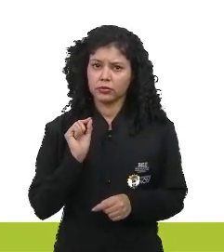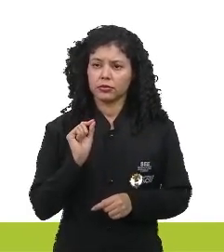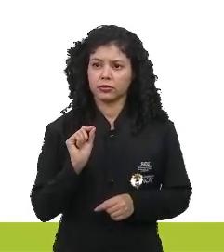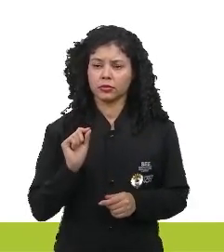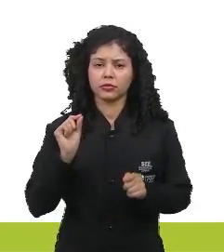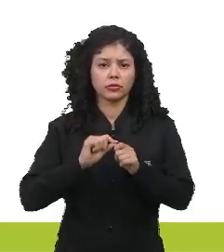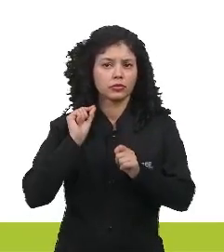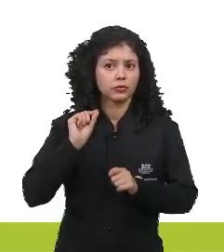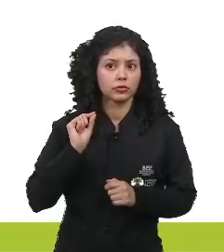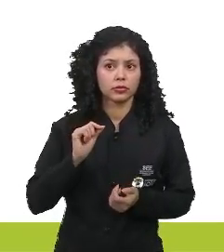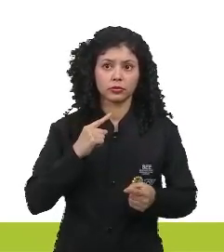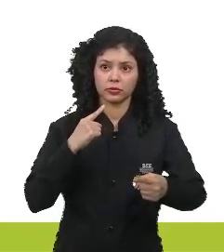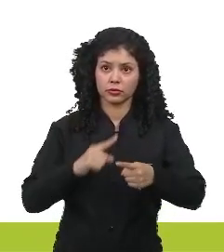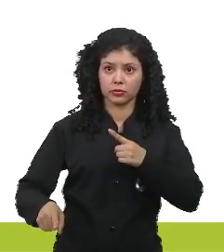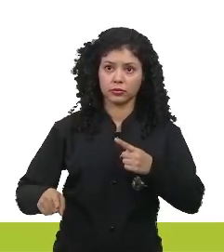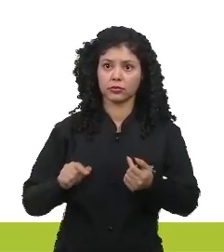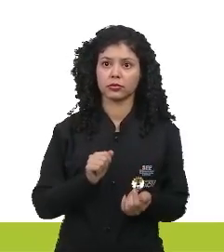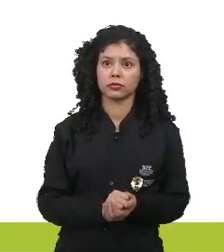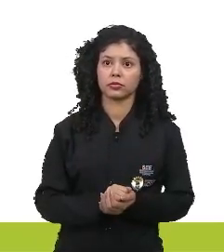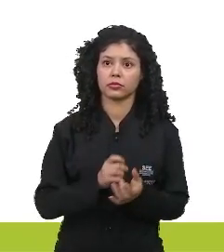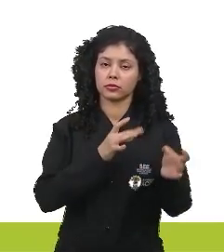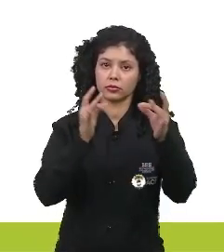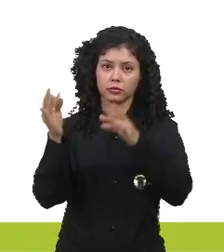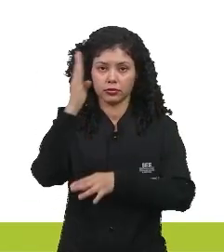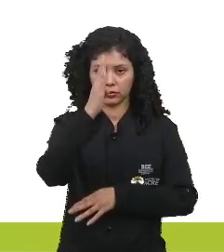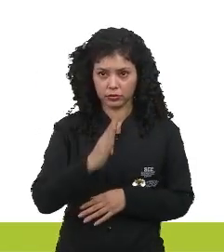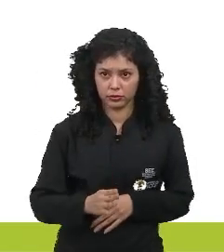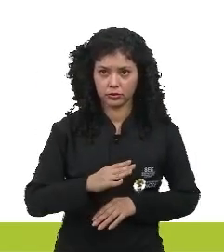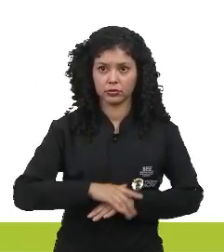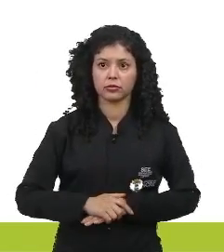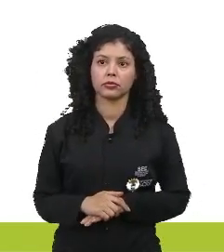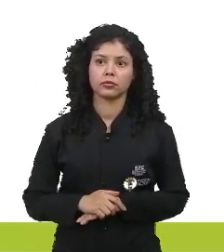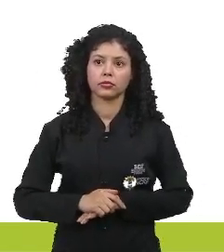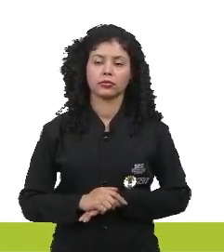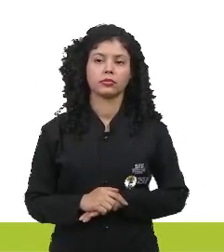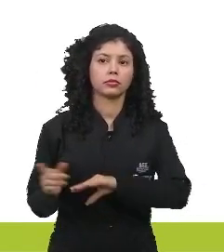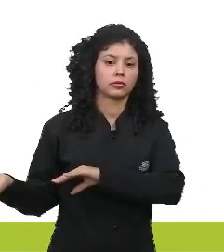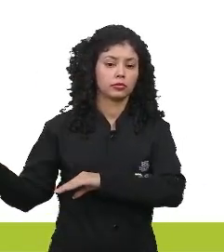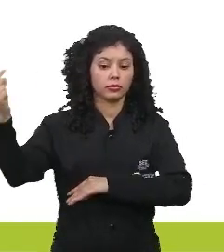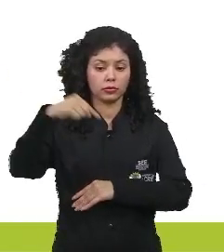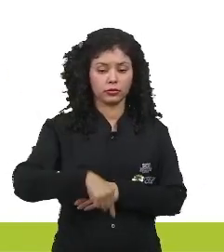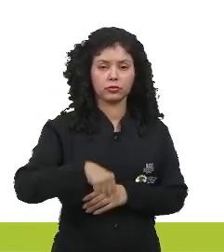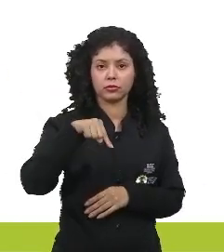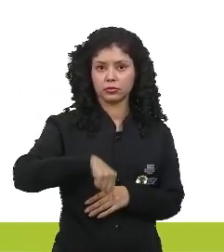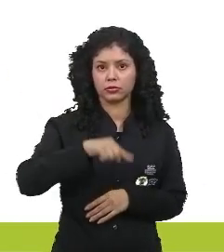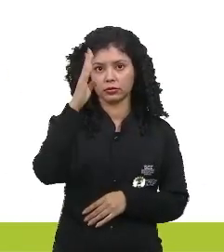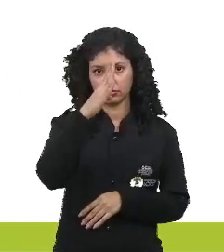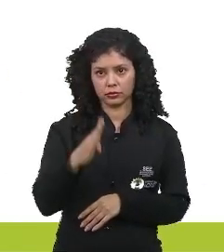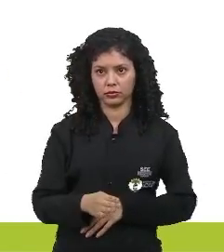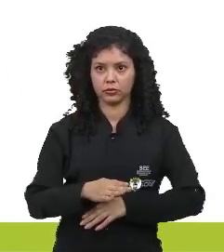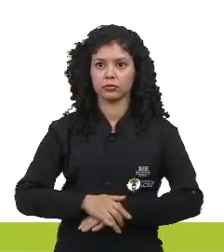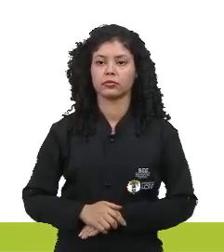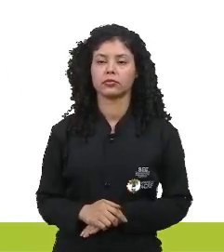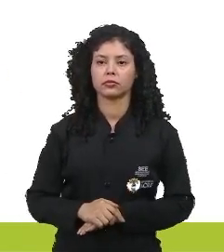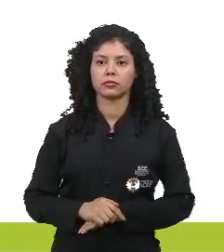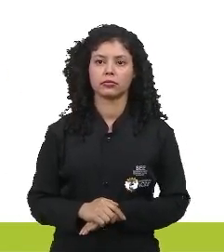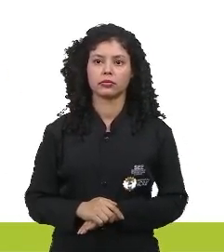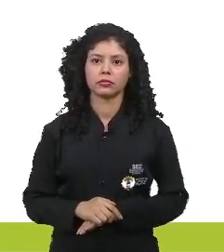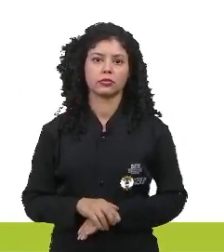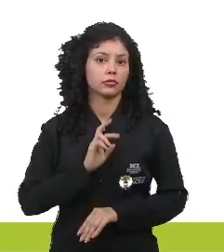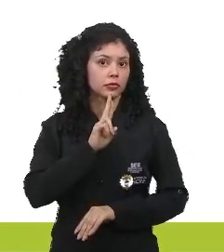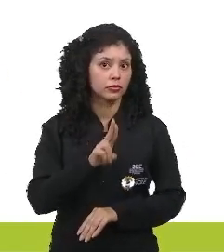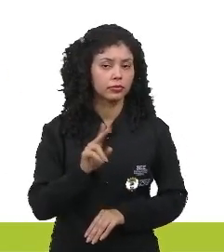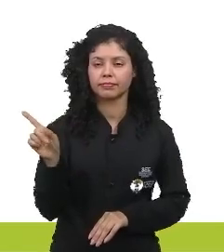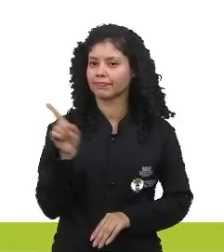Queiroz faz? Proíbe o tráfico negreiro no Brasil. Proíbe a vinda de escravos da África para o Brasil.